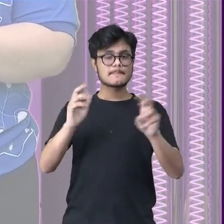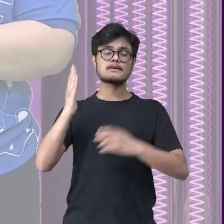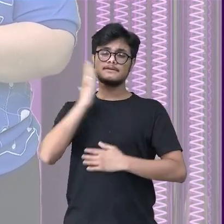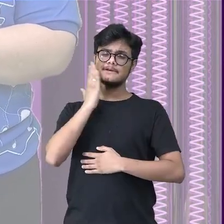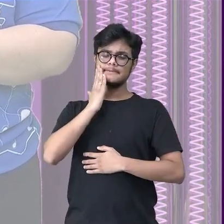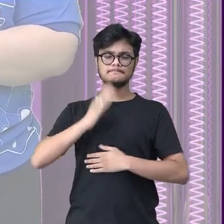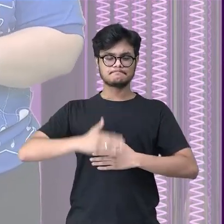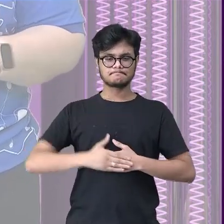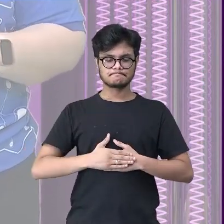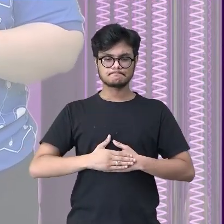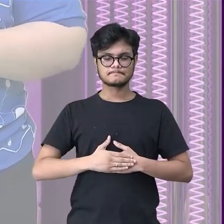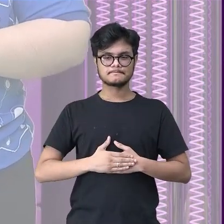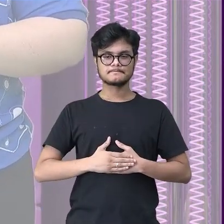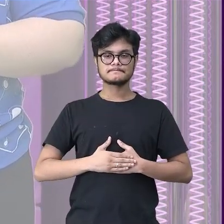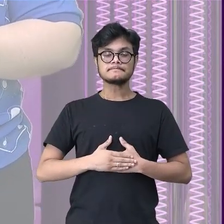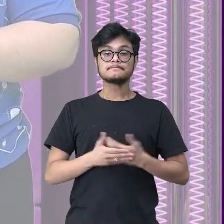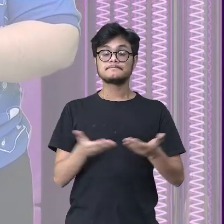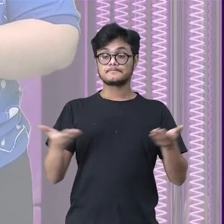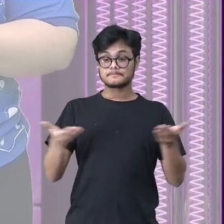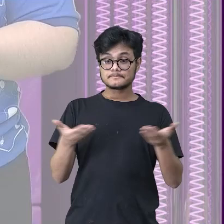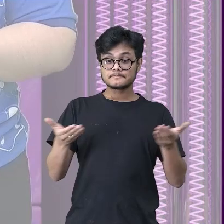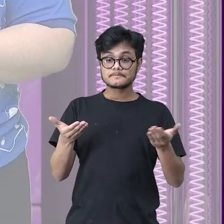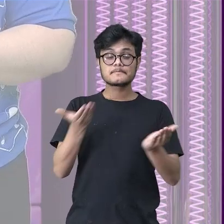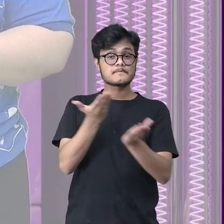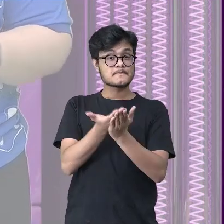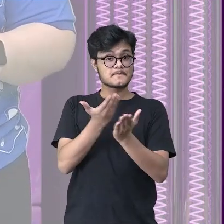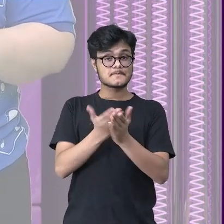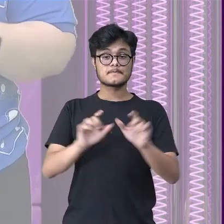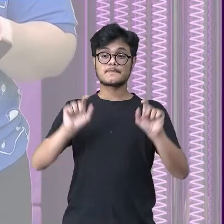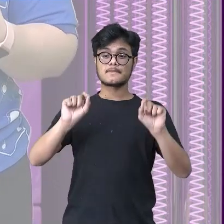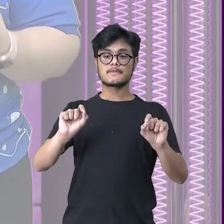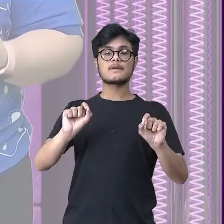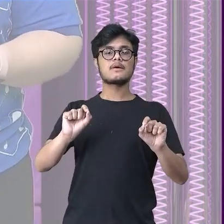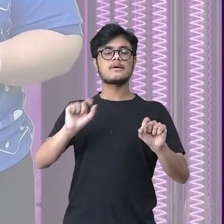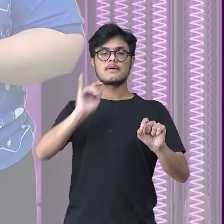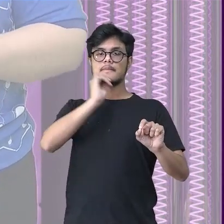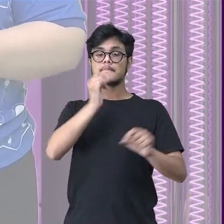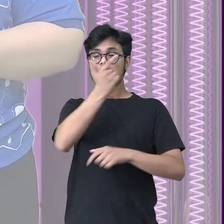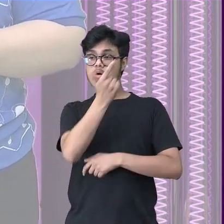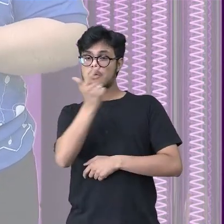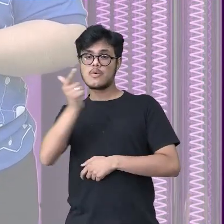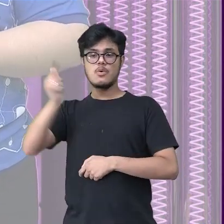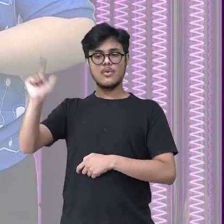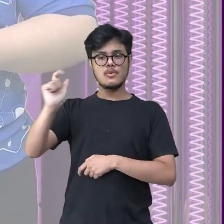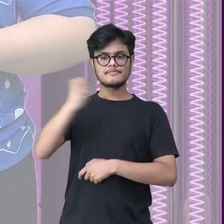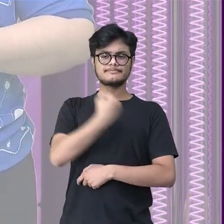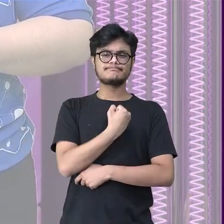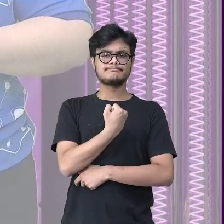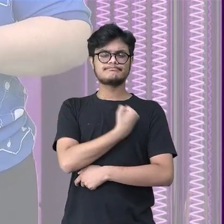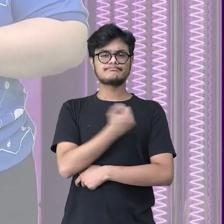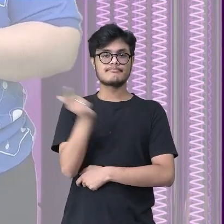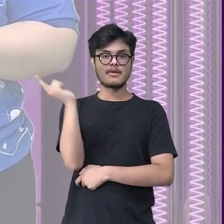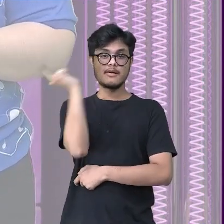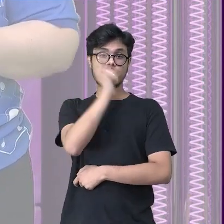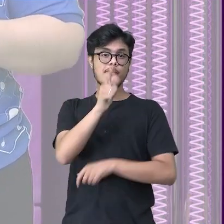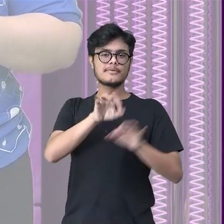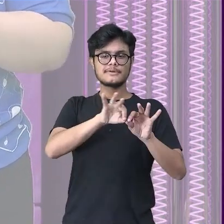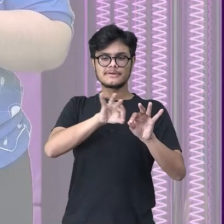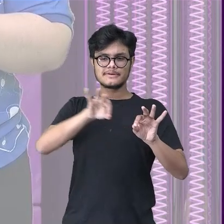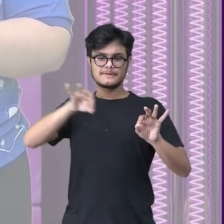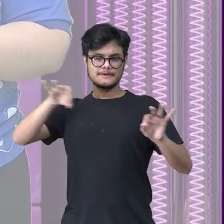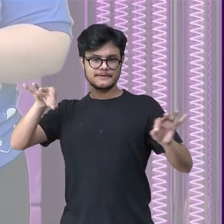micrômetro. Agora, a gente vai verificar o que seria uma outra unidade de medida que é conhecida